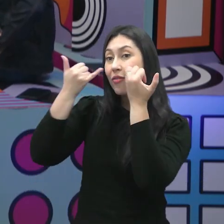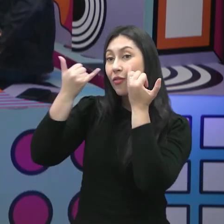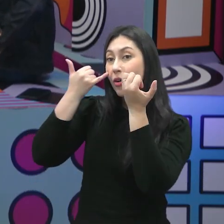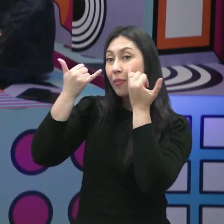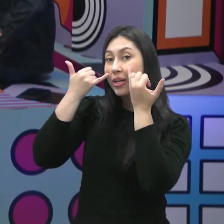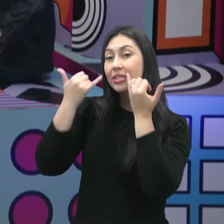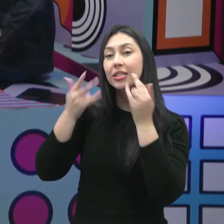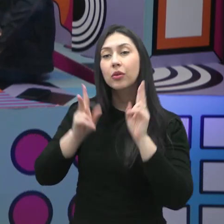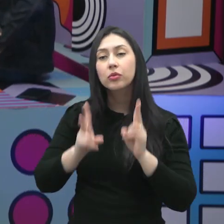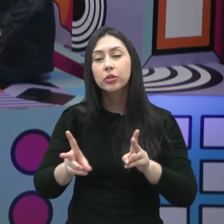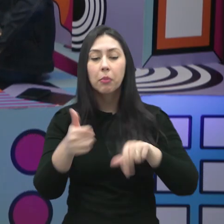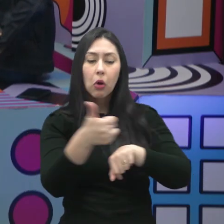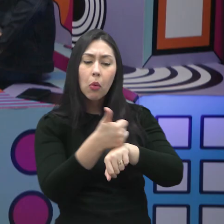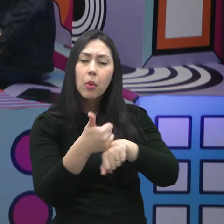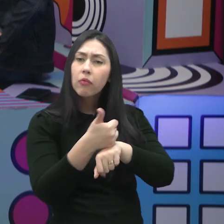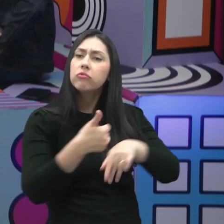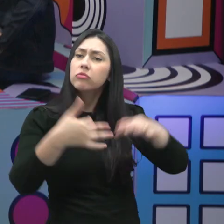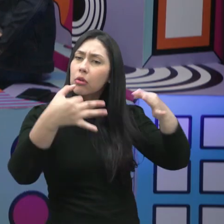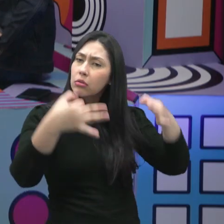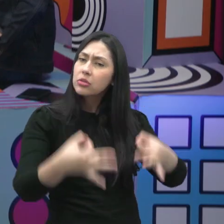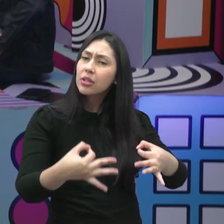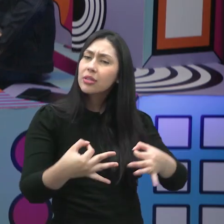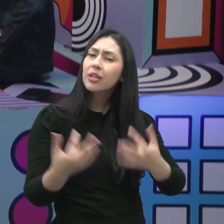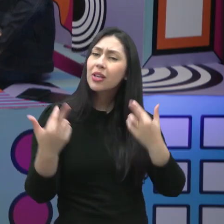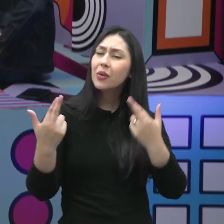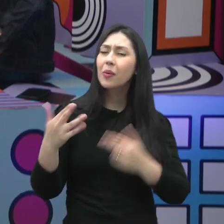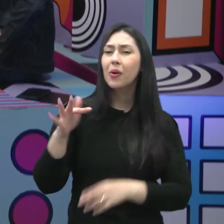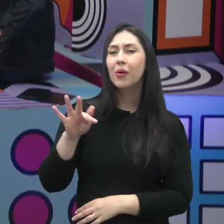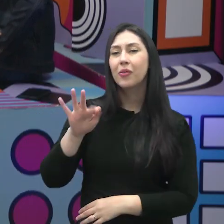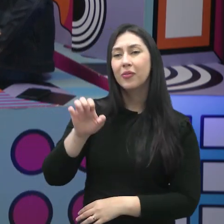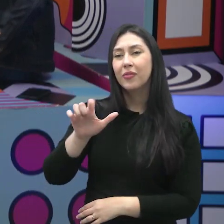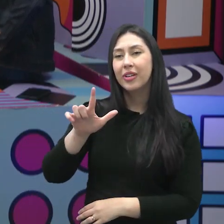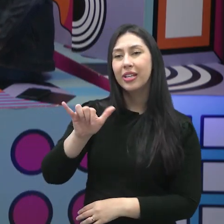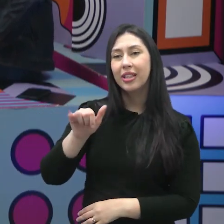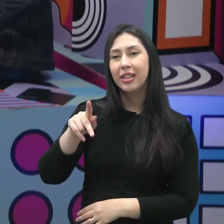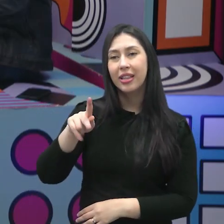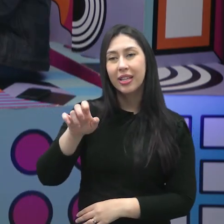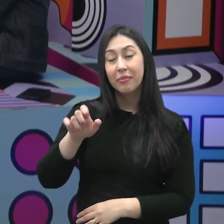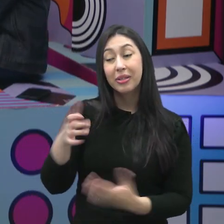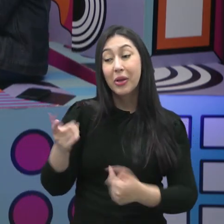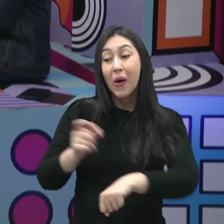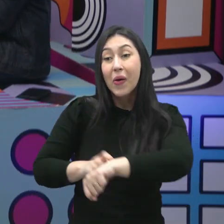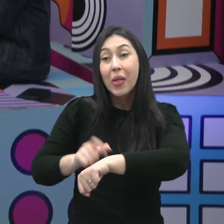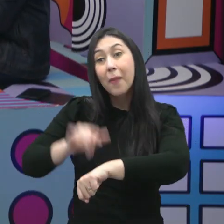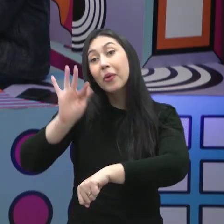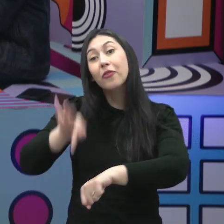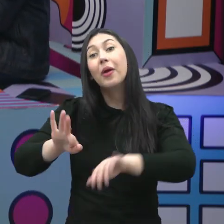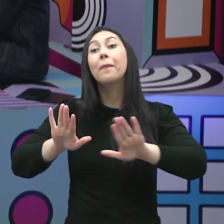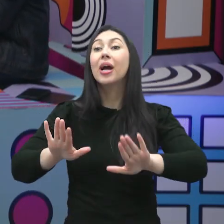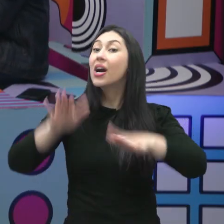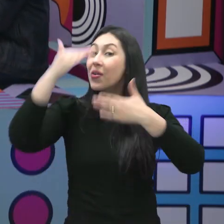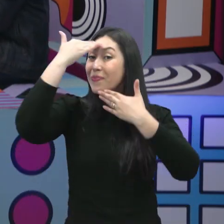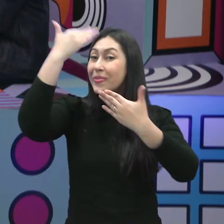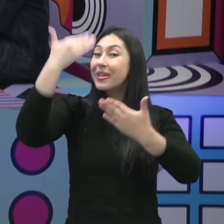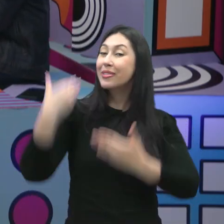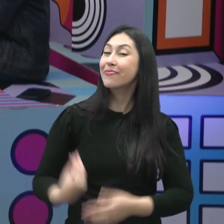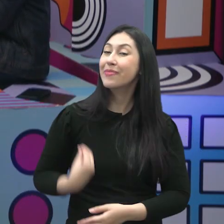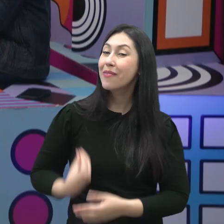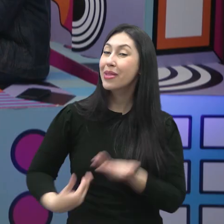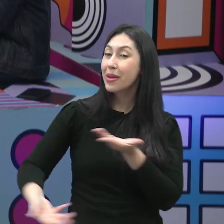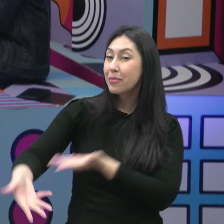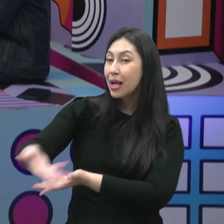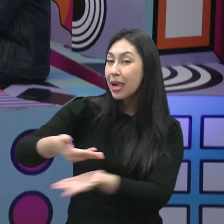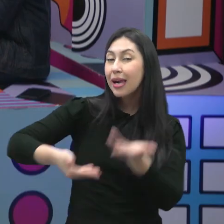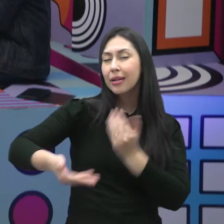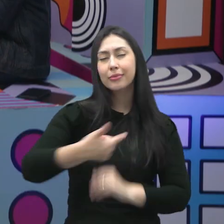né? Informação sempre ao lado de um bom profissional, como é o caso do Dr. Felipe. Doutor, infelizmente o nosso tempo acabou, mas quero agradecer muito pela sua presença